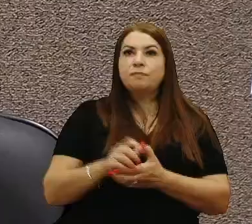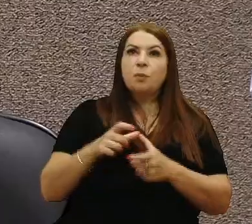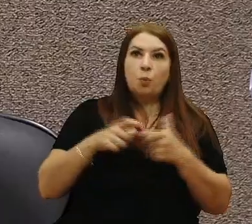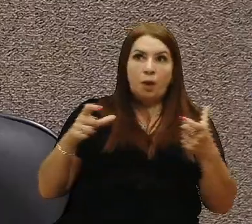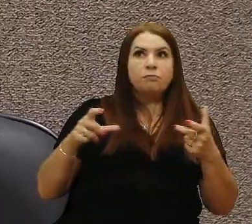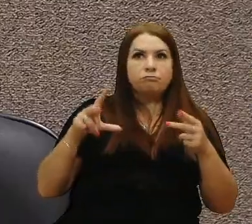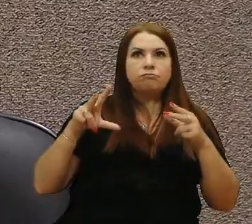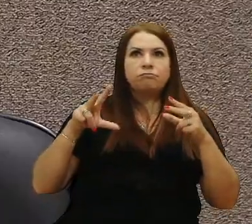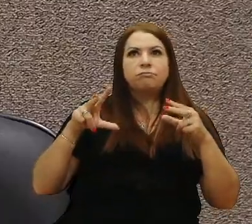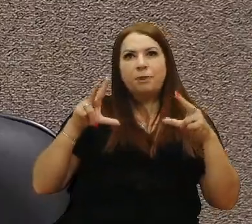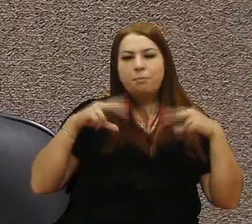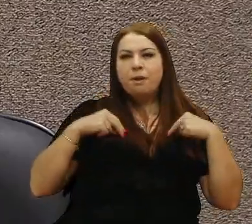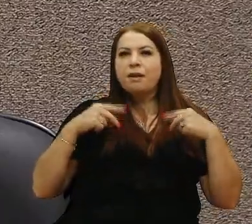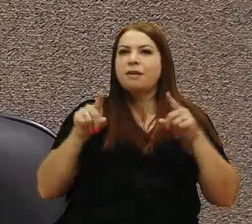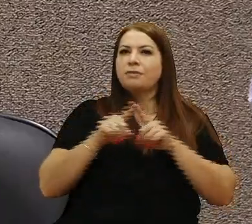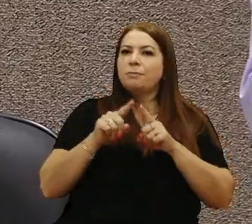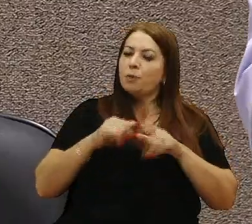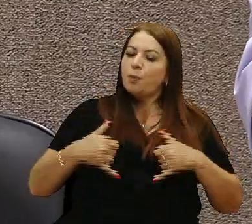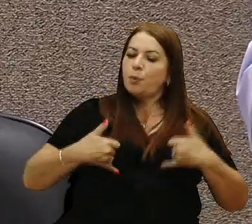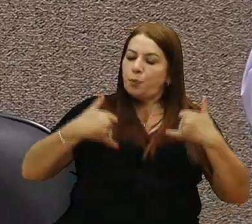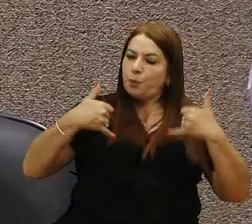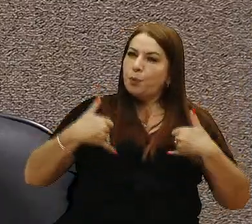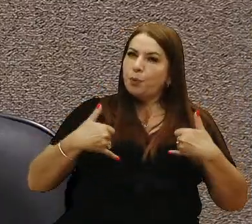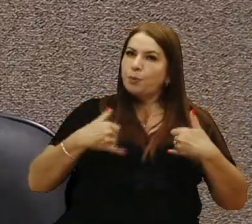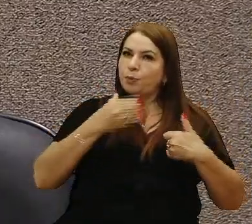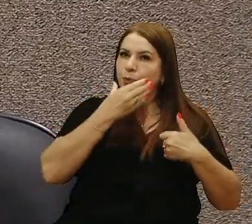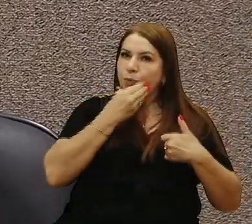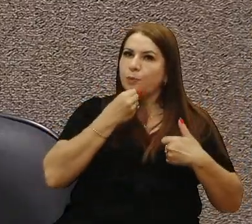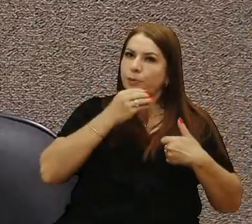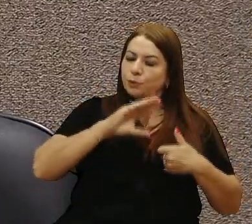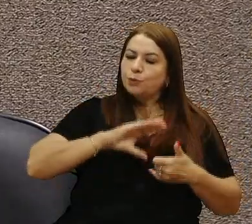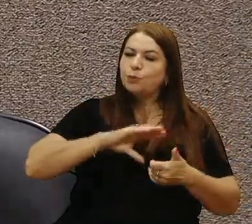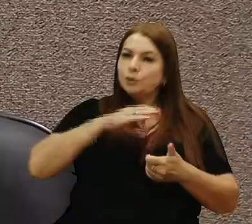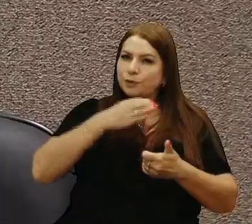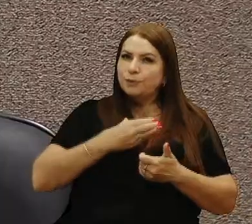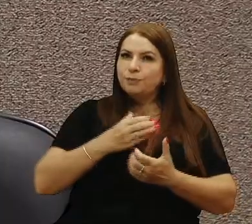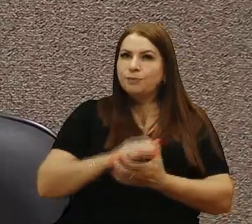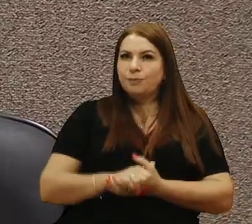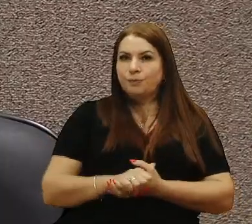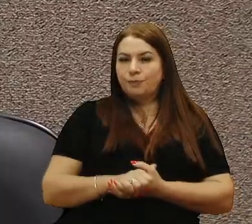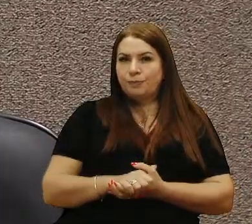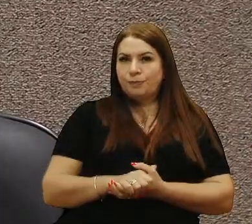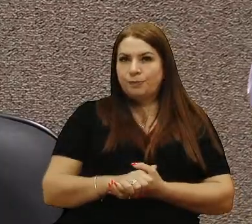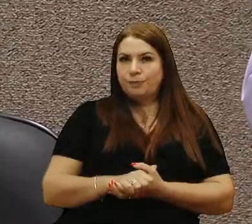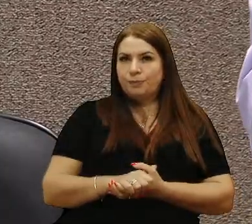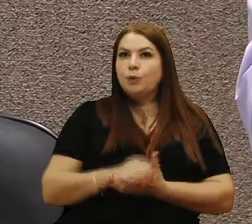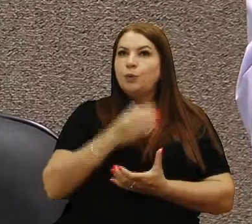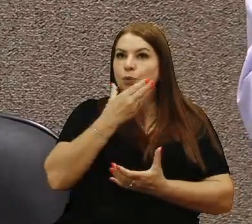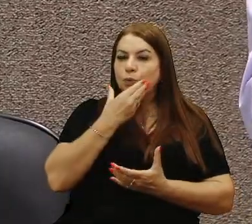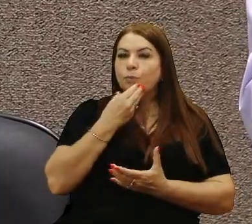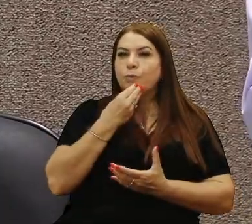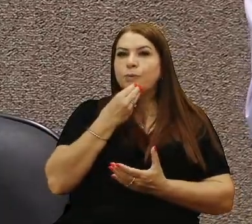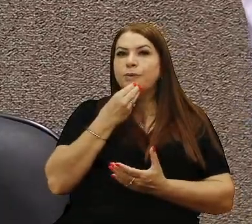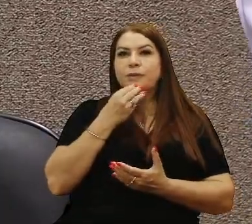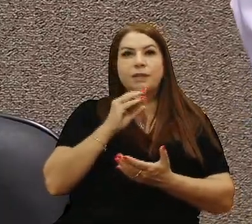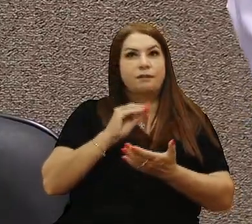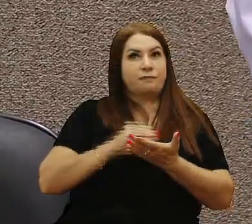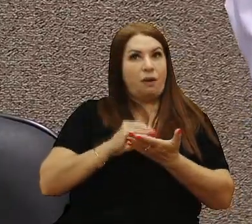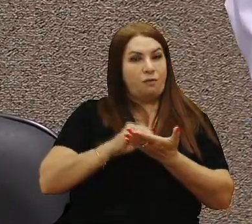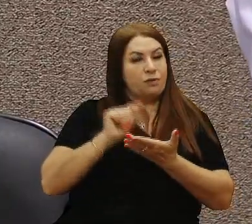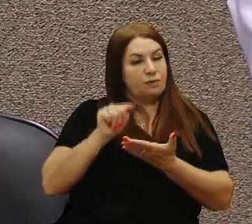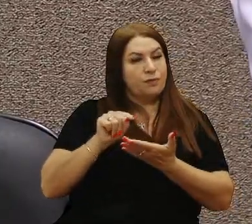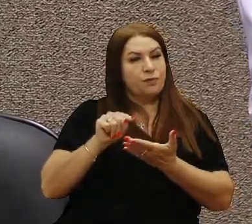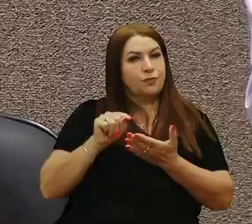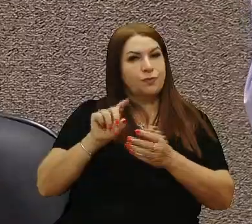mérito, vem o grande orgulho de um homem de coragem. Homens que faltam na nossa sociedade